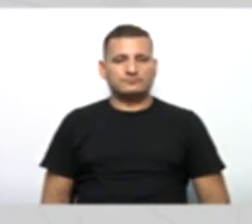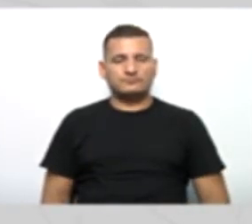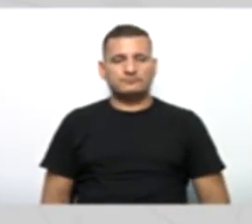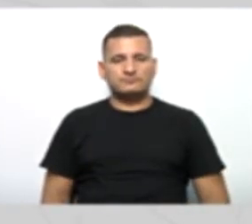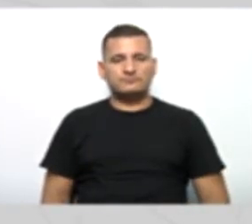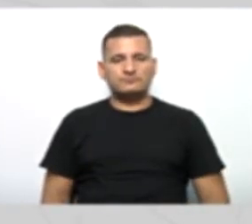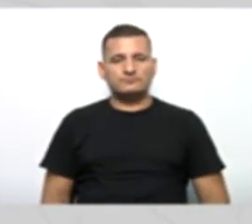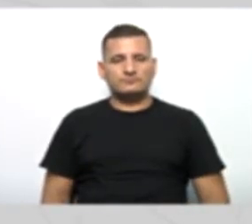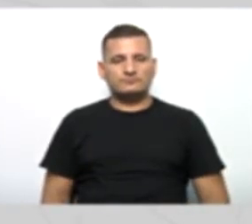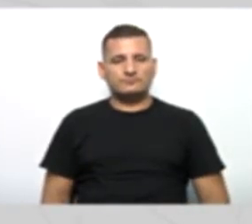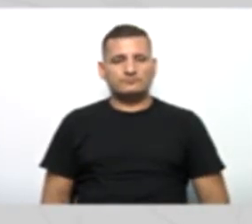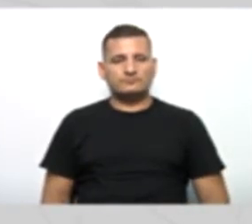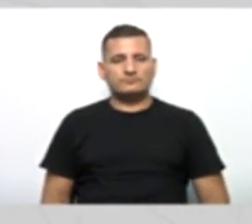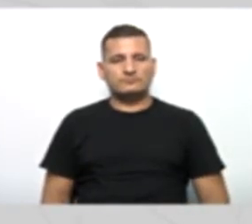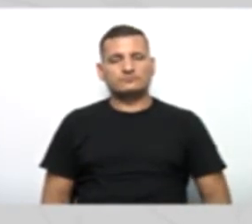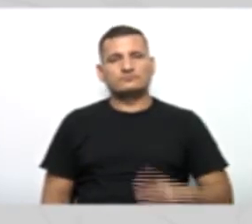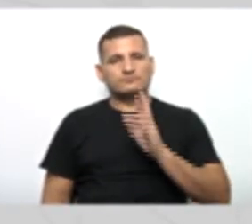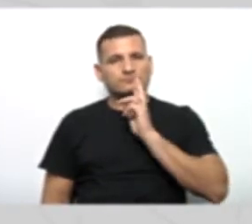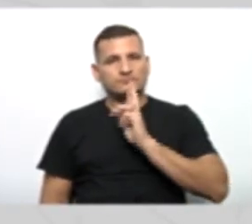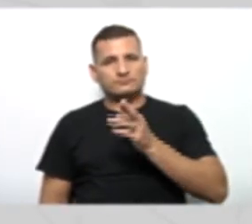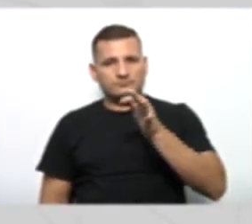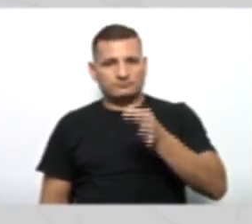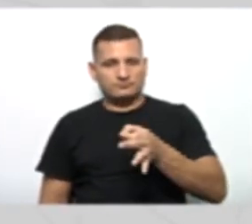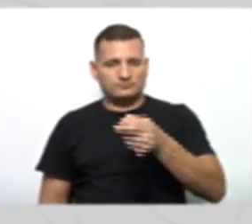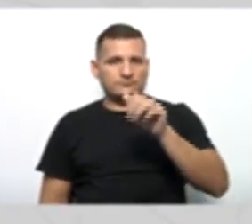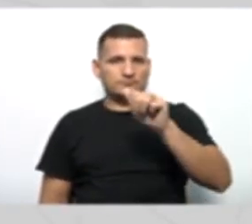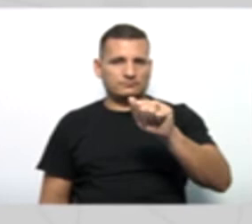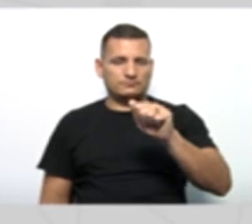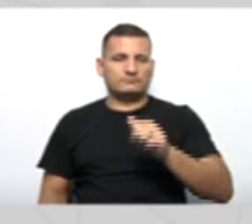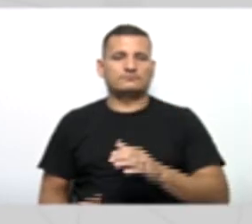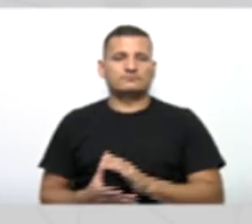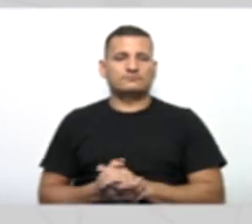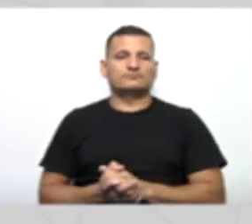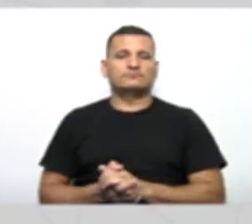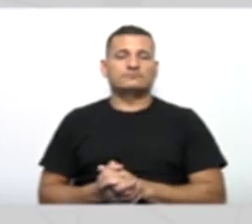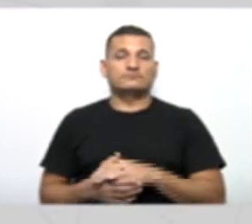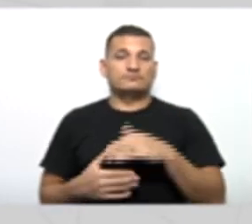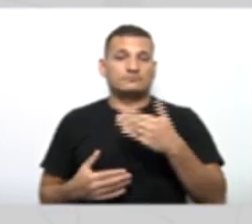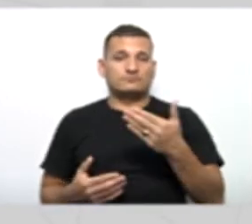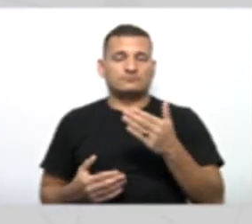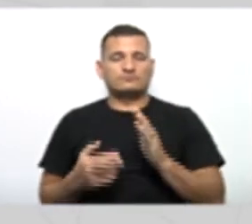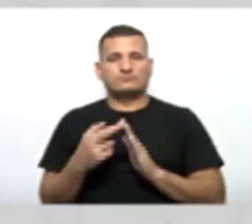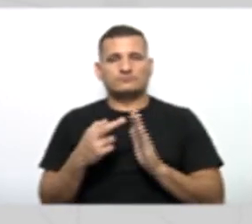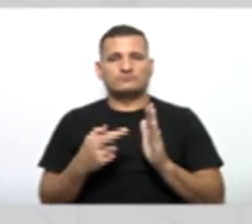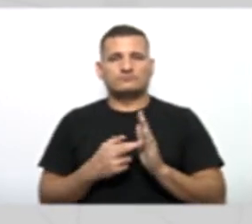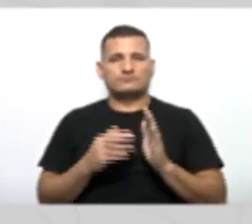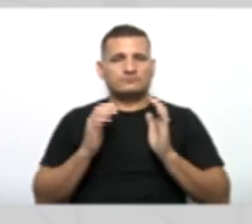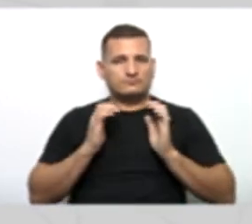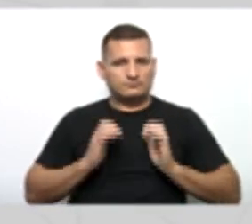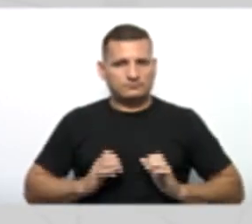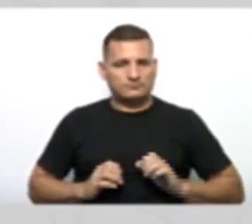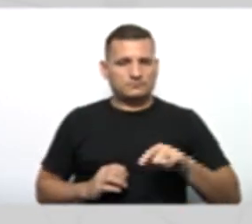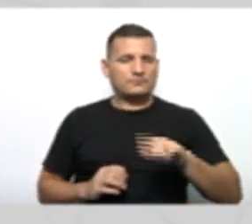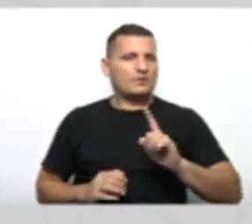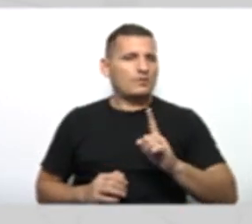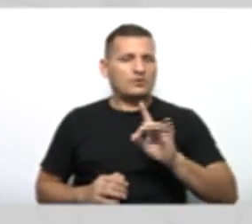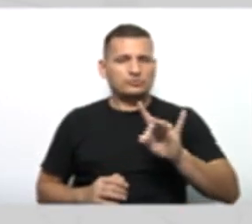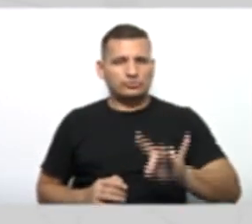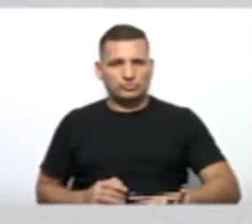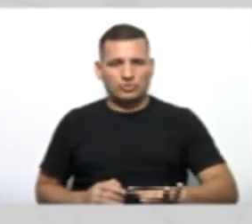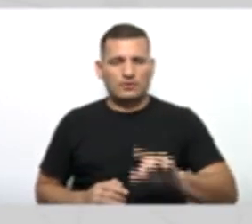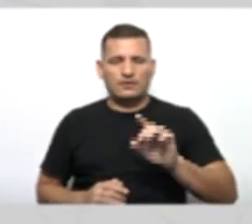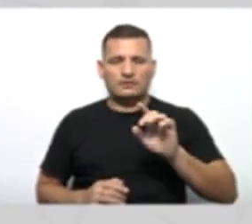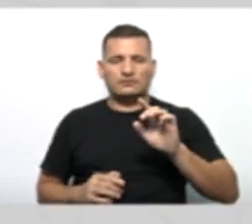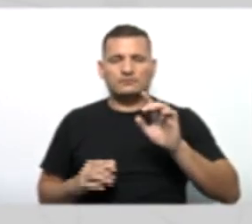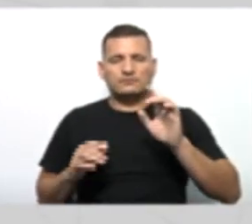é e a resposta correta é a letra a o código não é o único mecanismo de conduta algumas